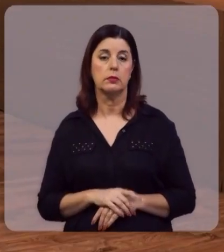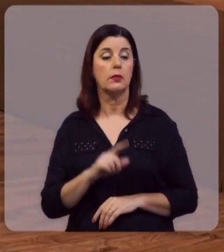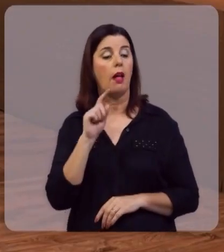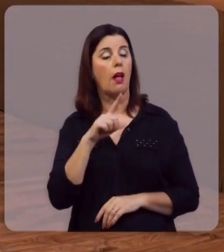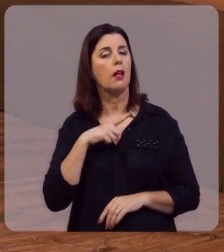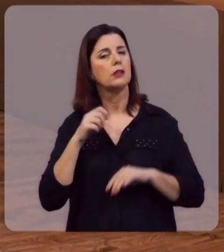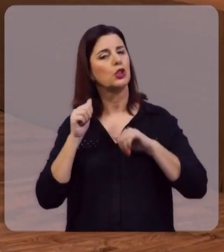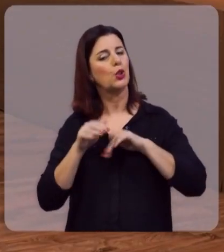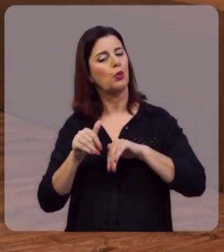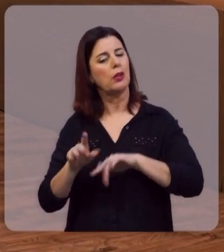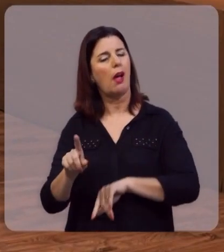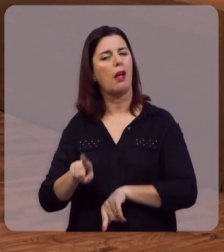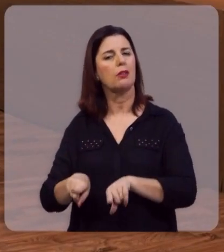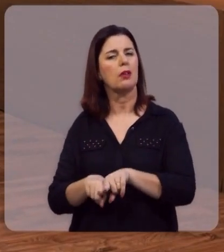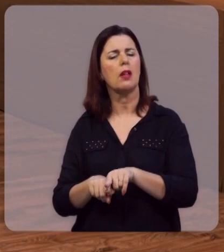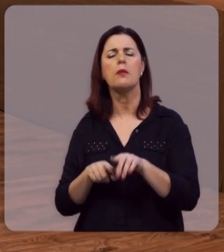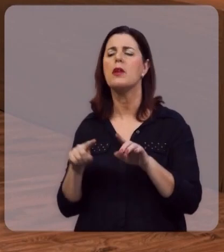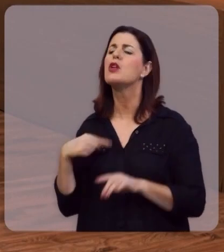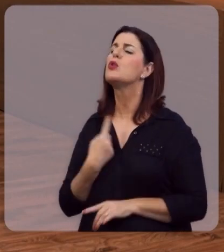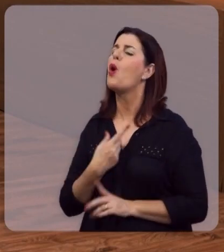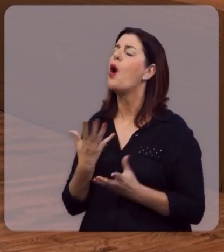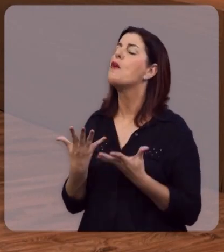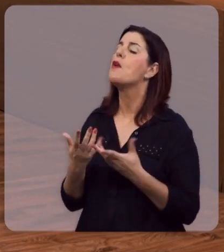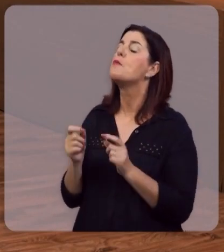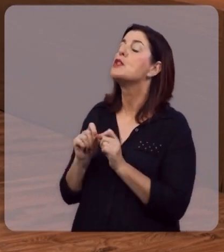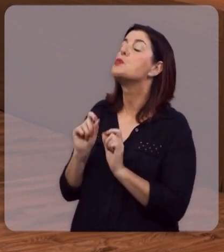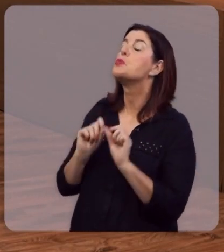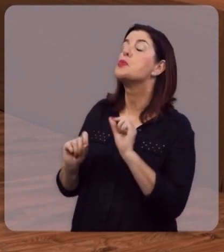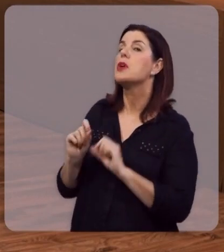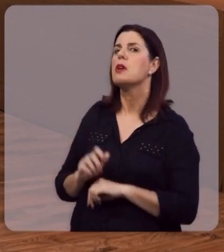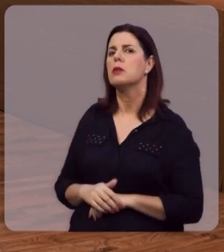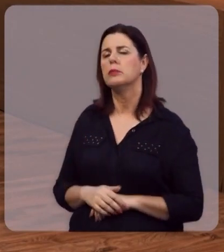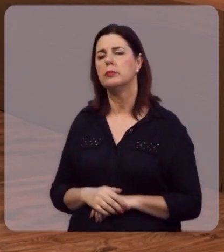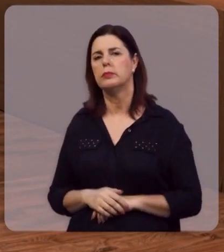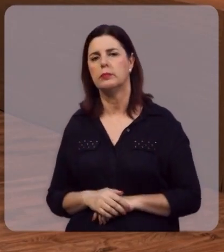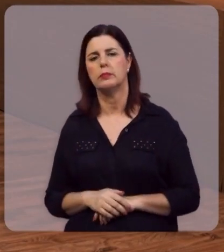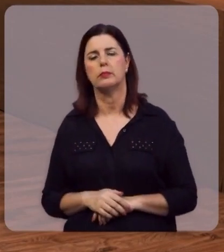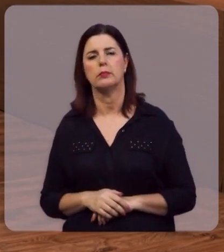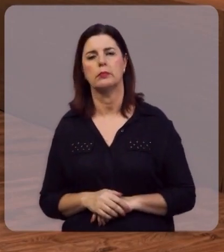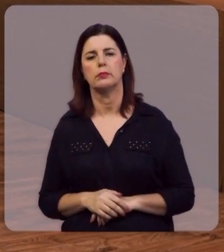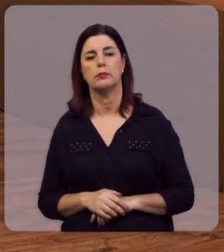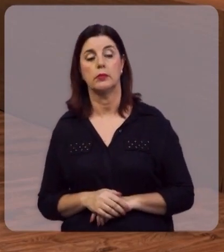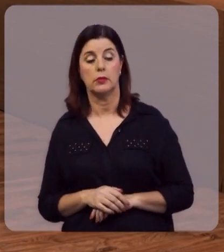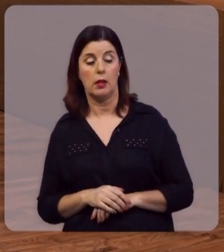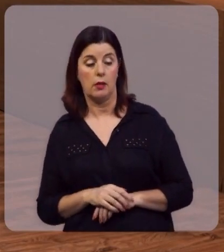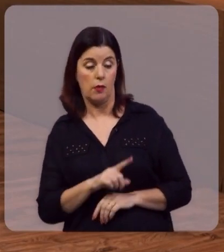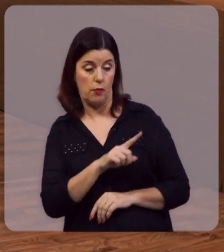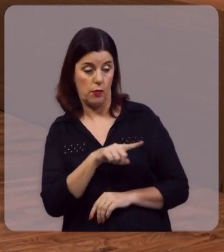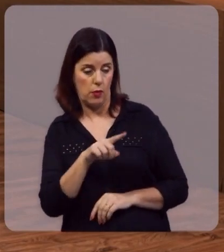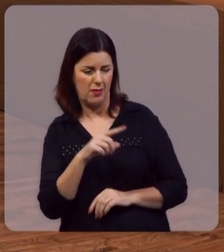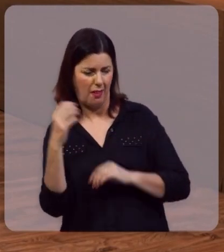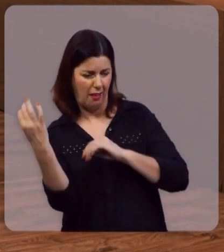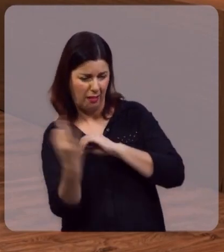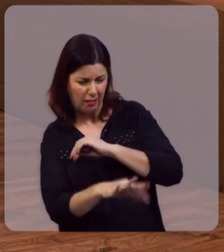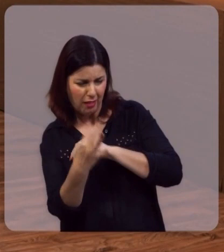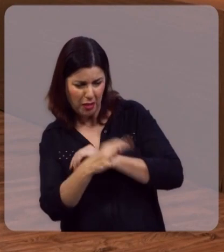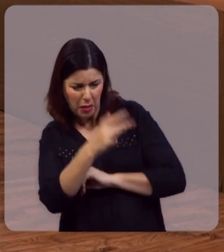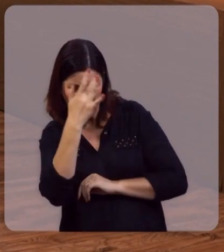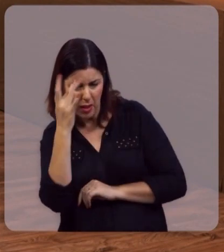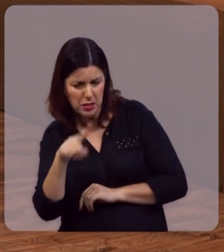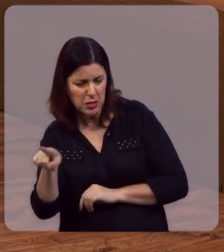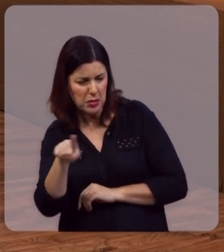Mas lá estavam os soldados, e os soldados perguntaram: e nós? O que vamos fazer? Ele disse: a ninguém